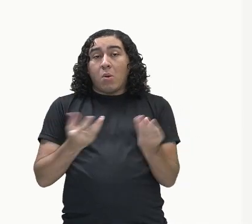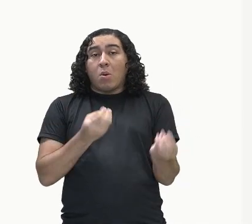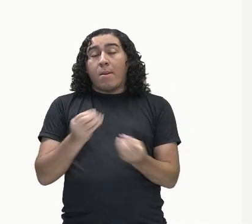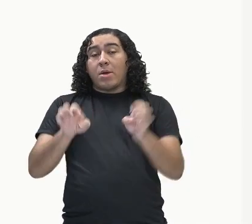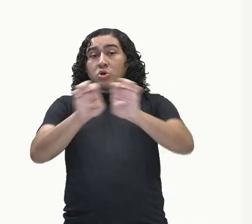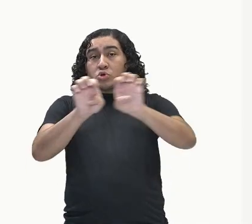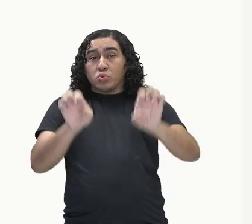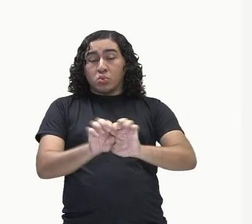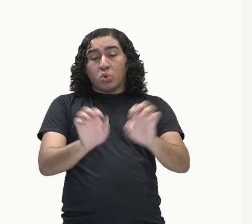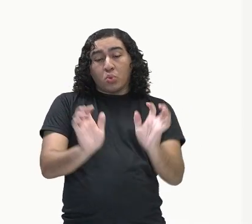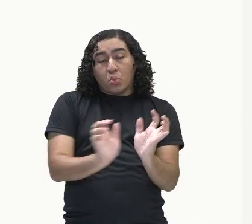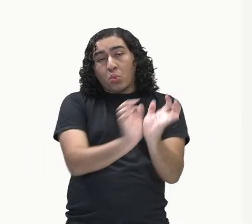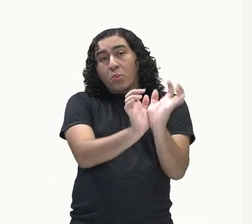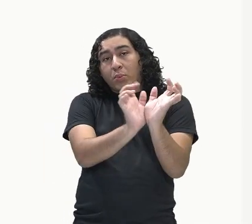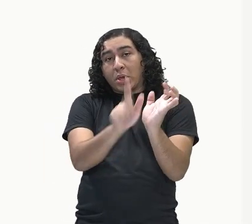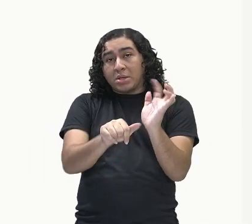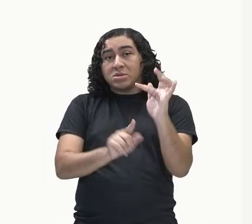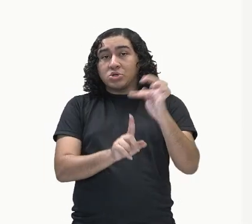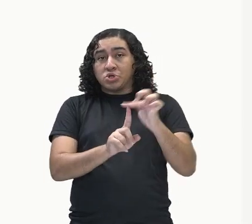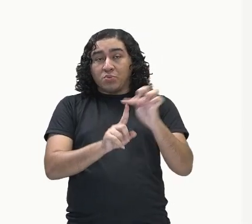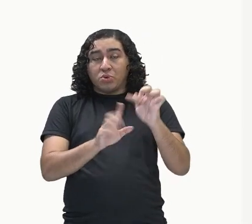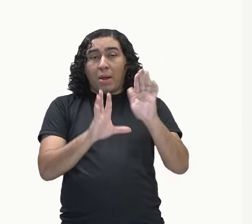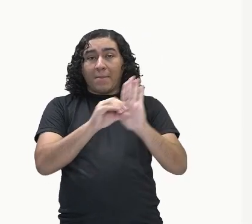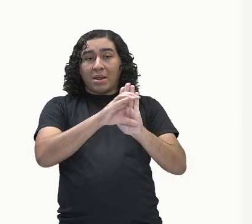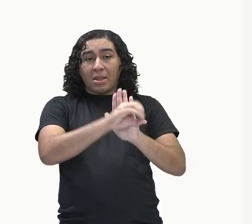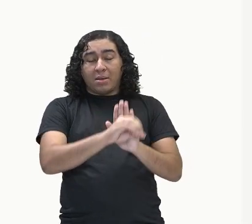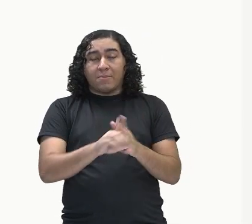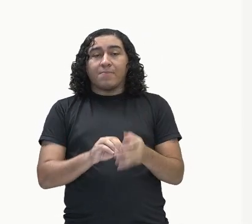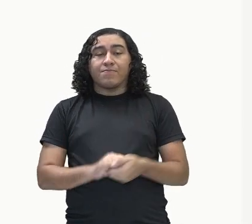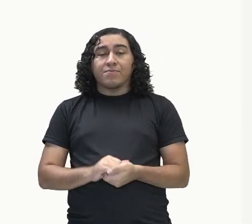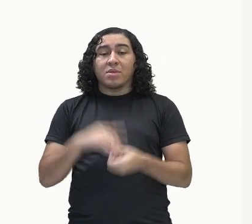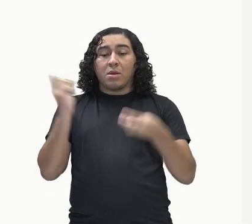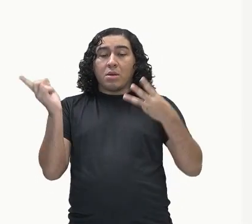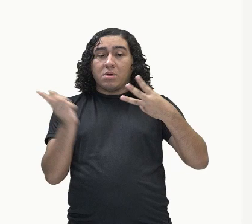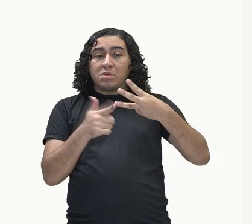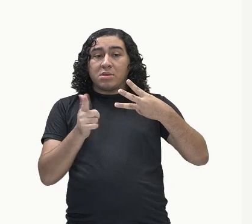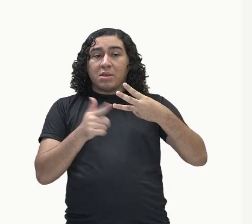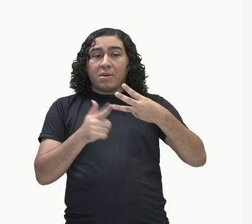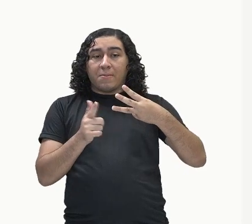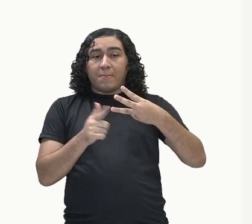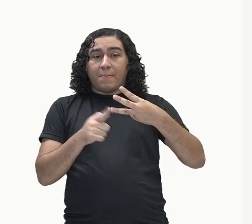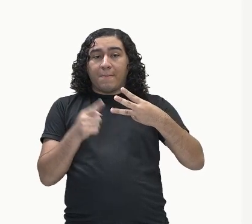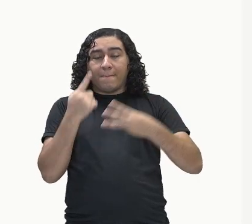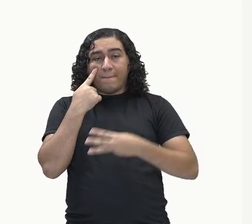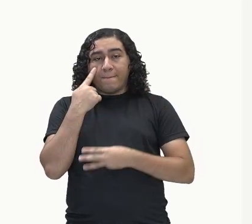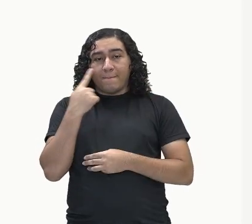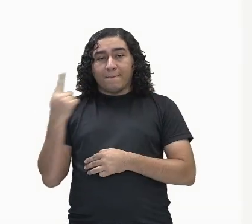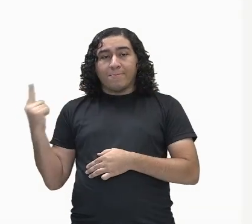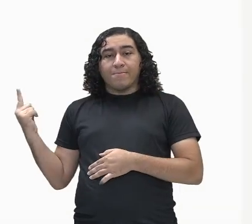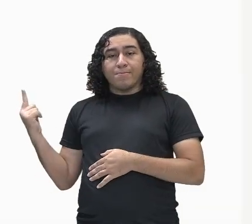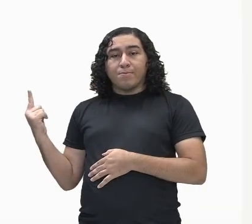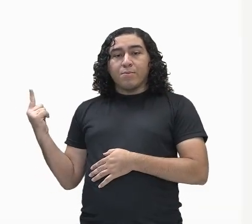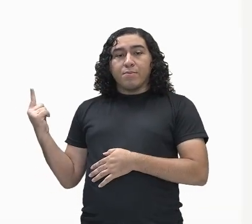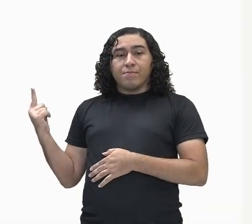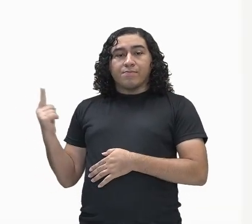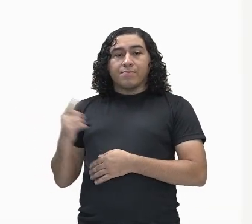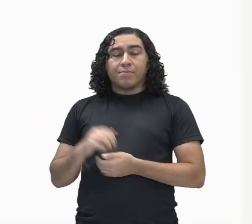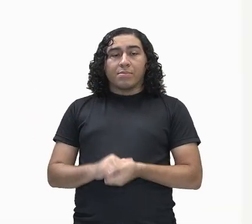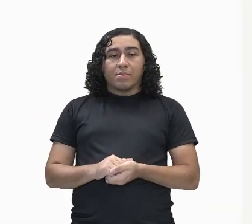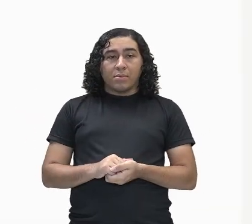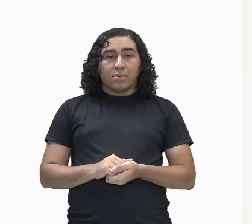desse tipo de bactéria vamos observar o terceiro Tipo olha só